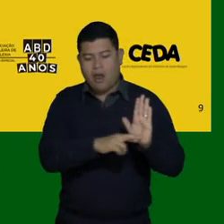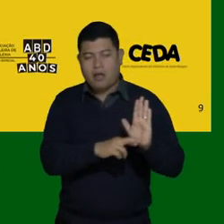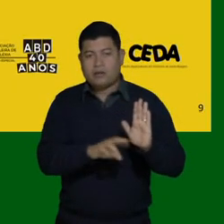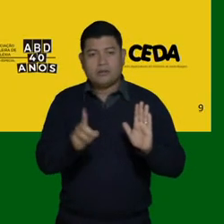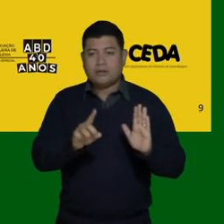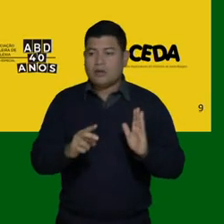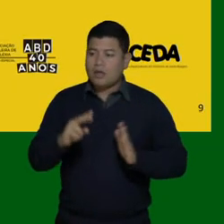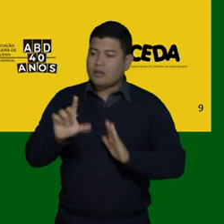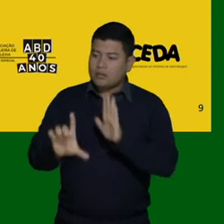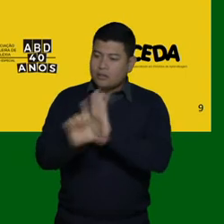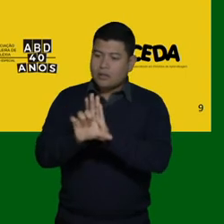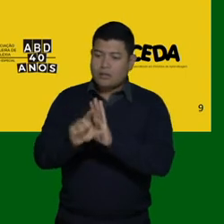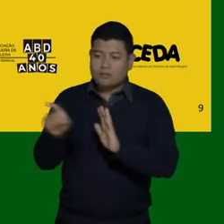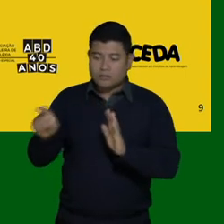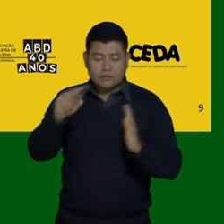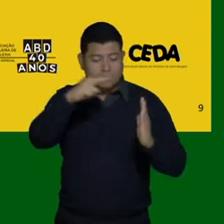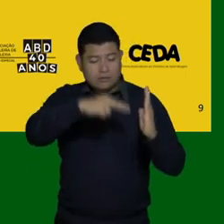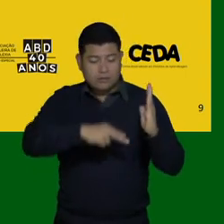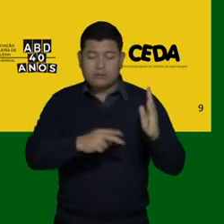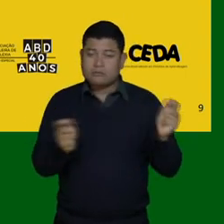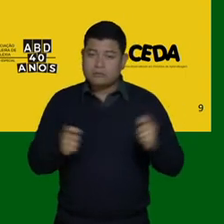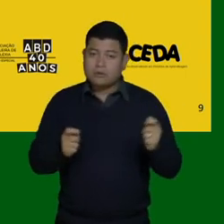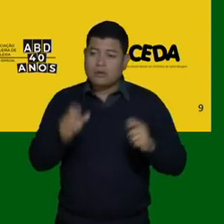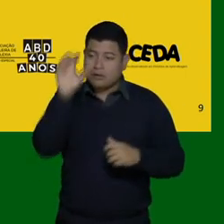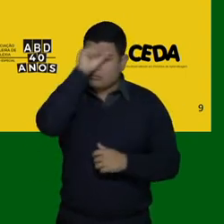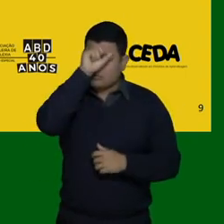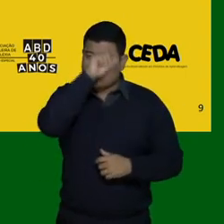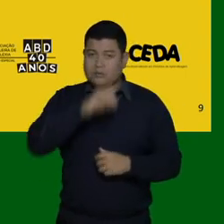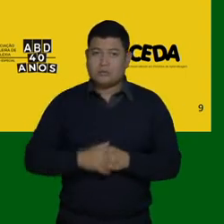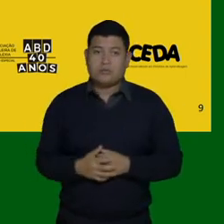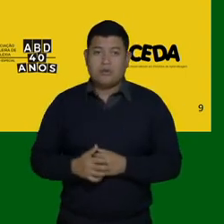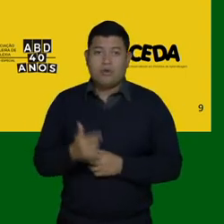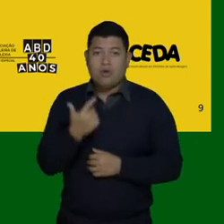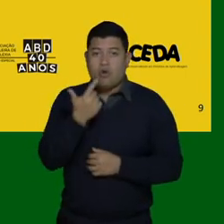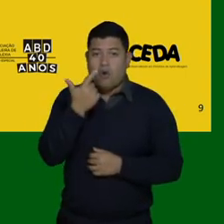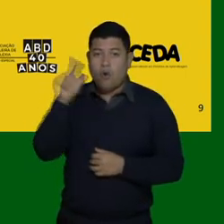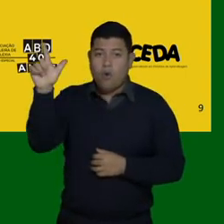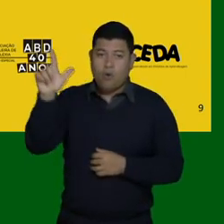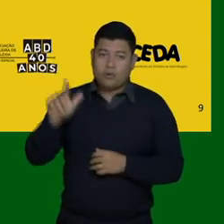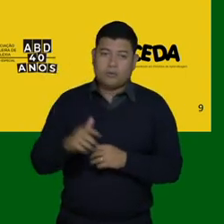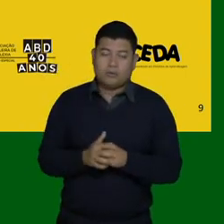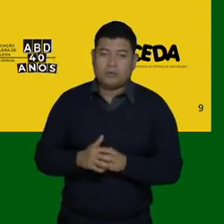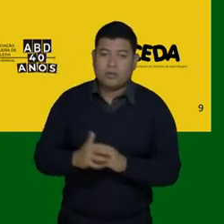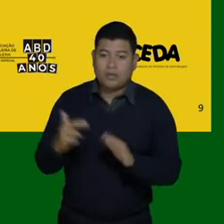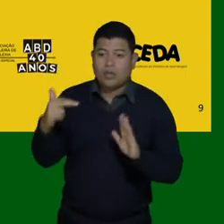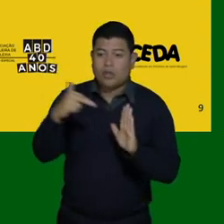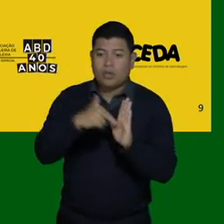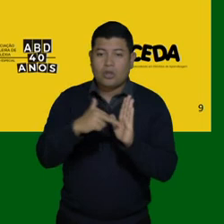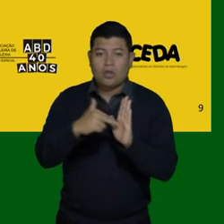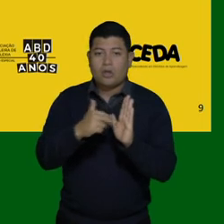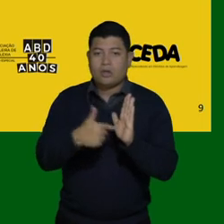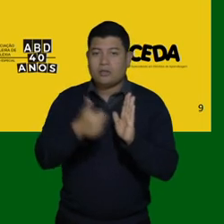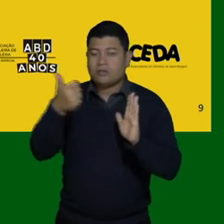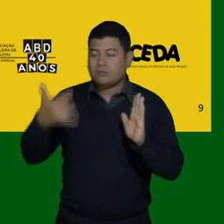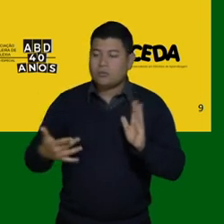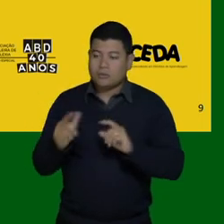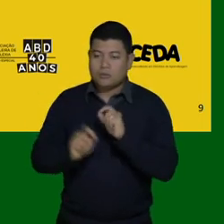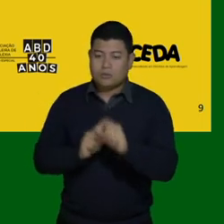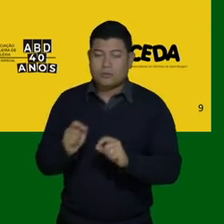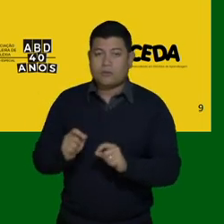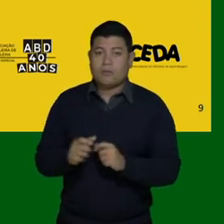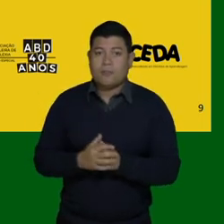lei tem um uma outra Norma do Conselho Nacional de Educação que fala normas para inclusão